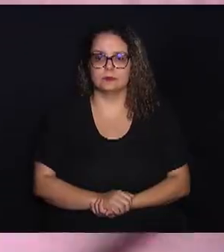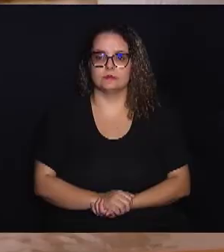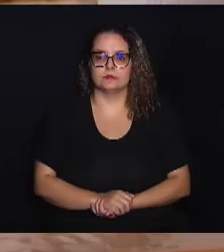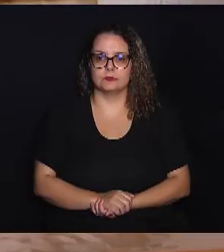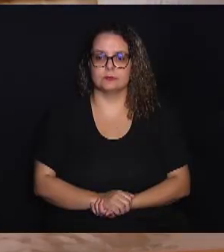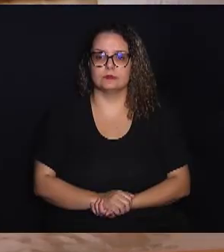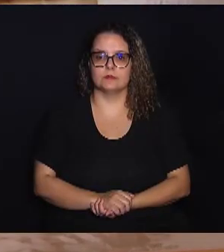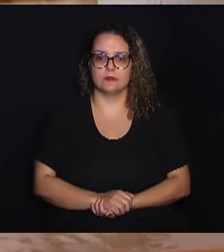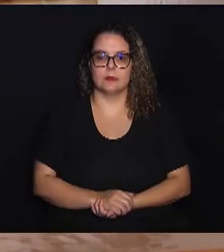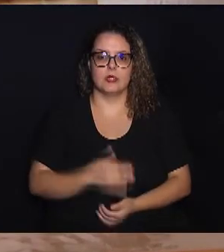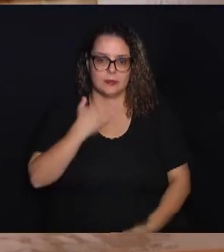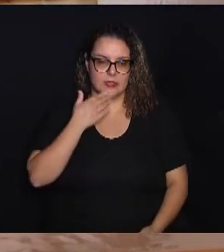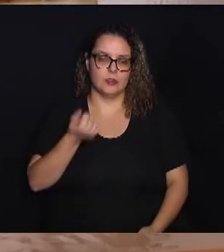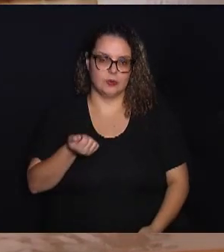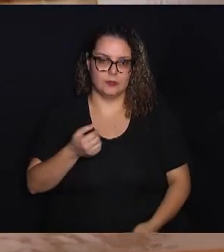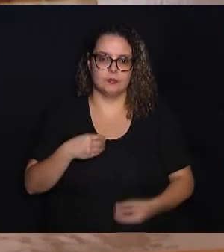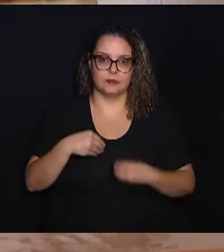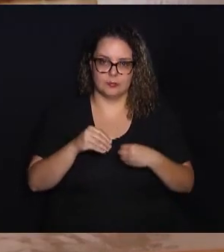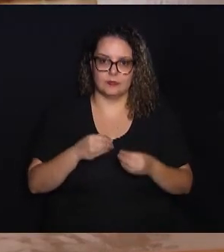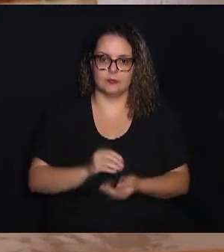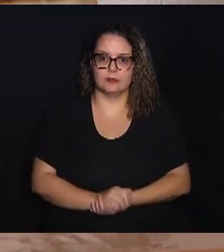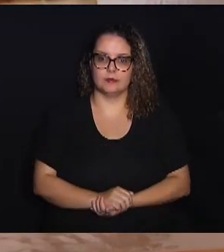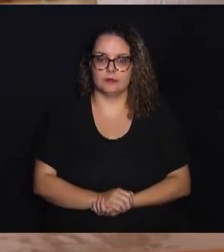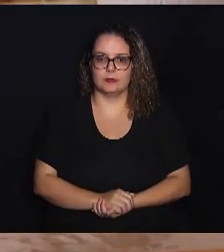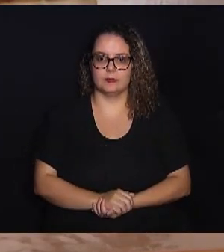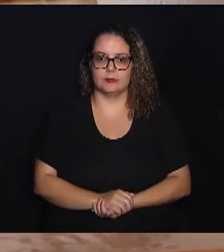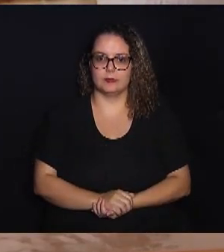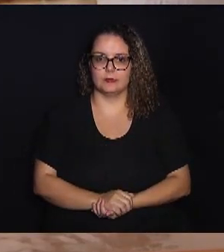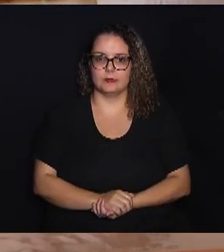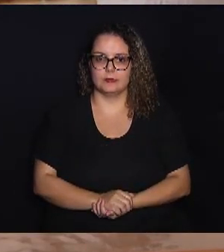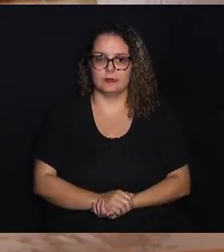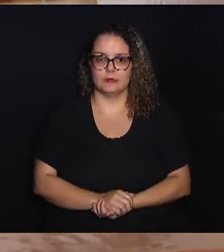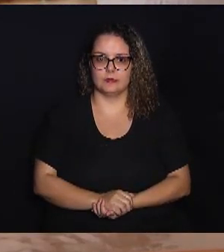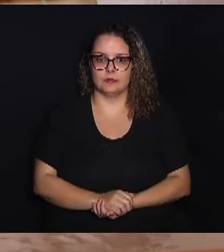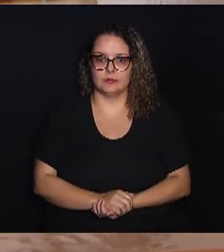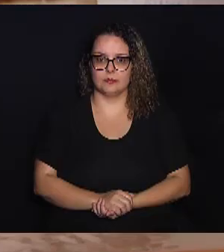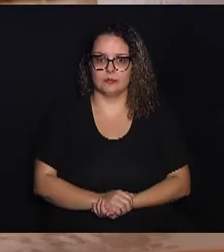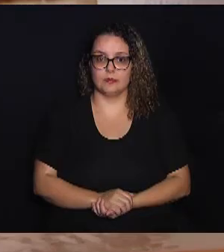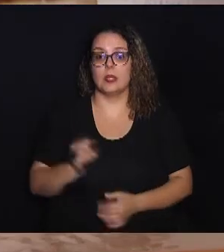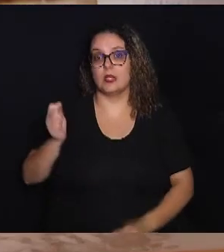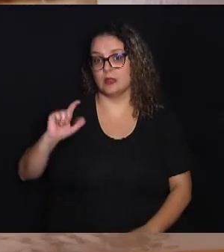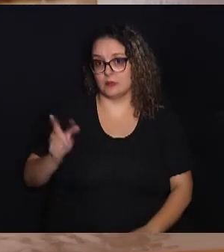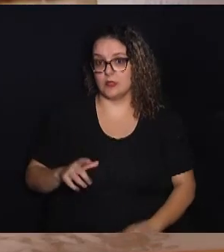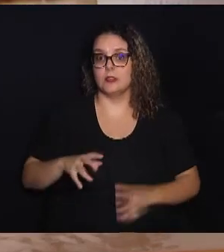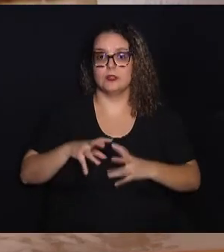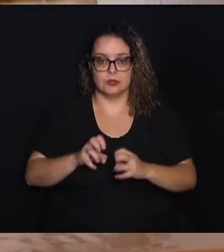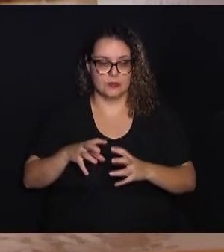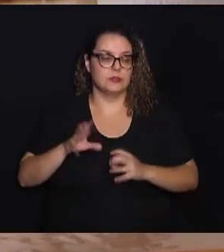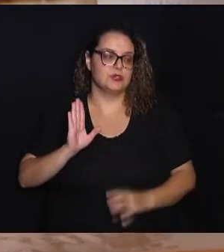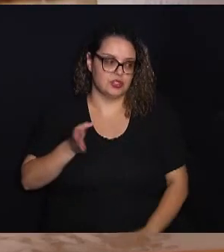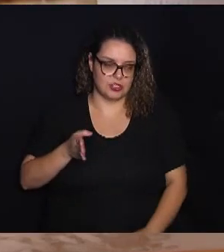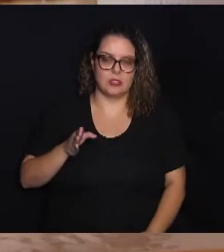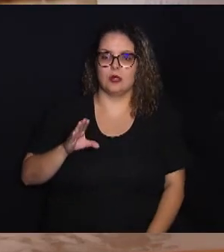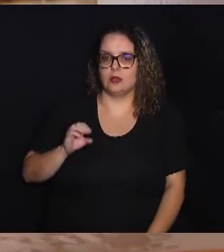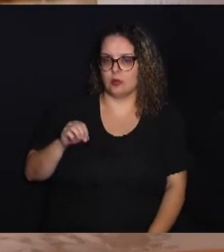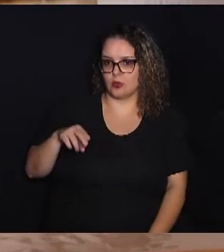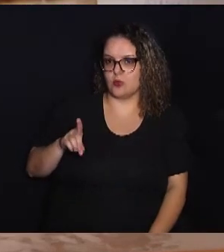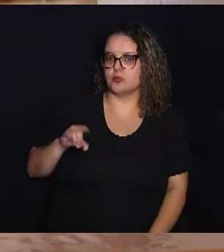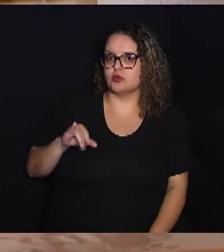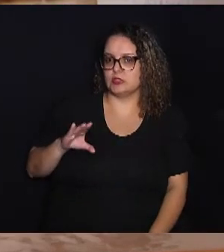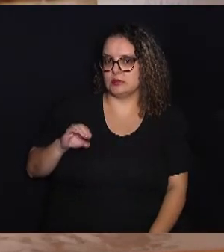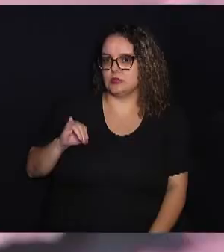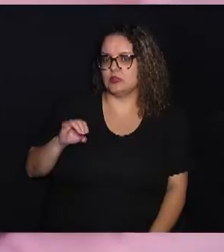Vou tirar o excesso da cerâmica. E com a ajuda da lâmina, a